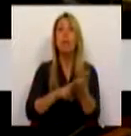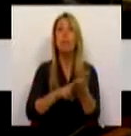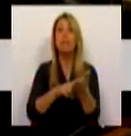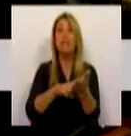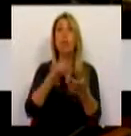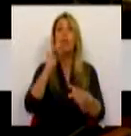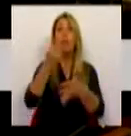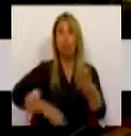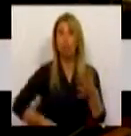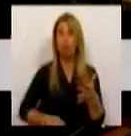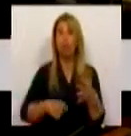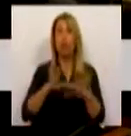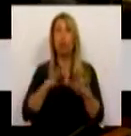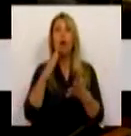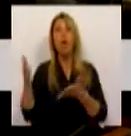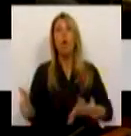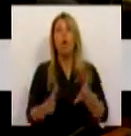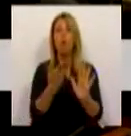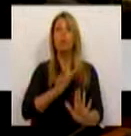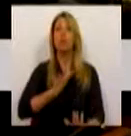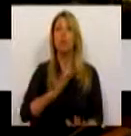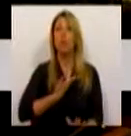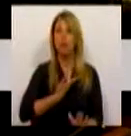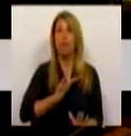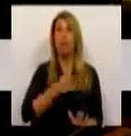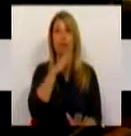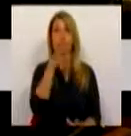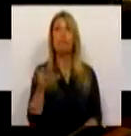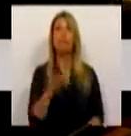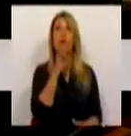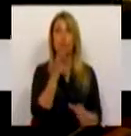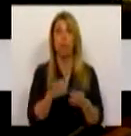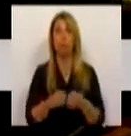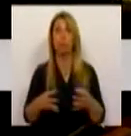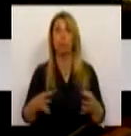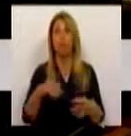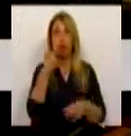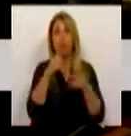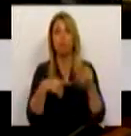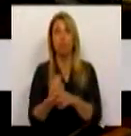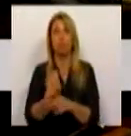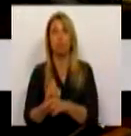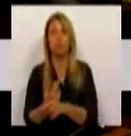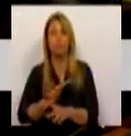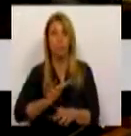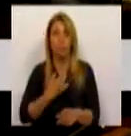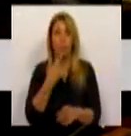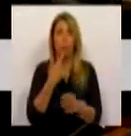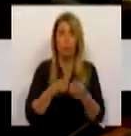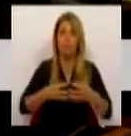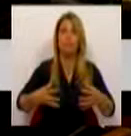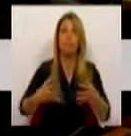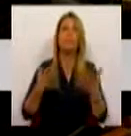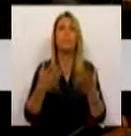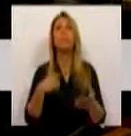orientação, de endividamento das famílias e dos consumidores. O que nós precisamos é ter